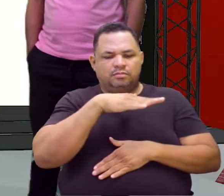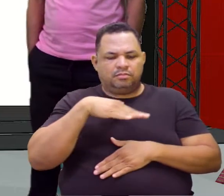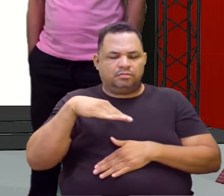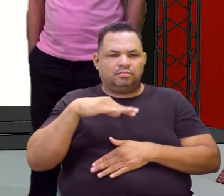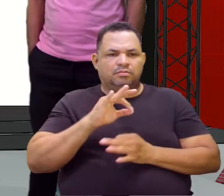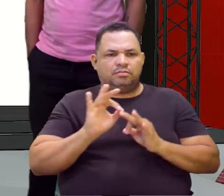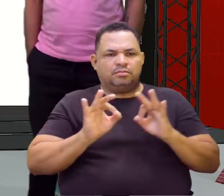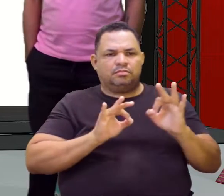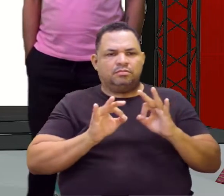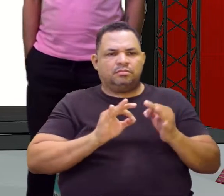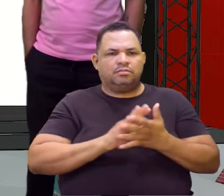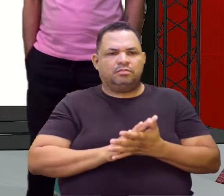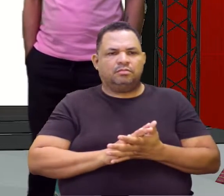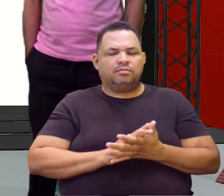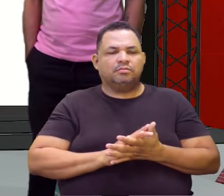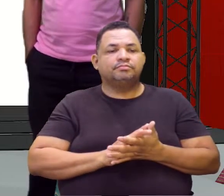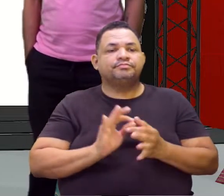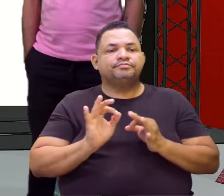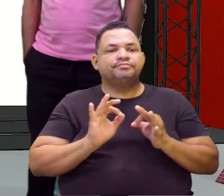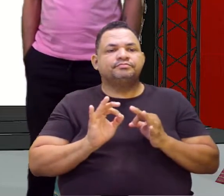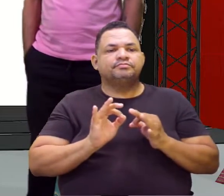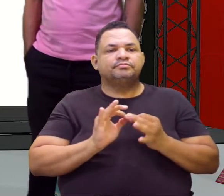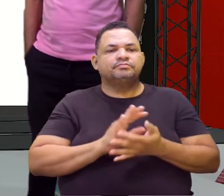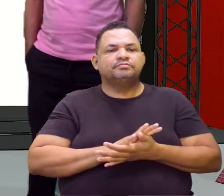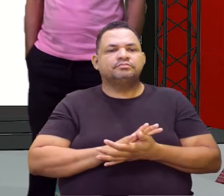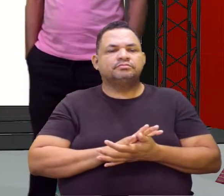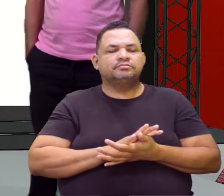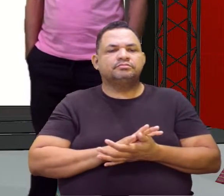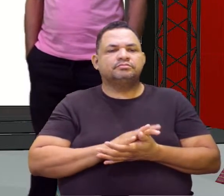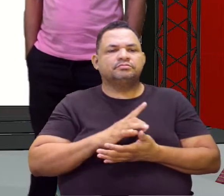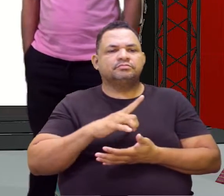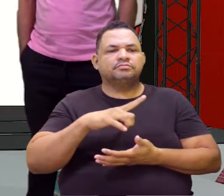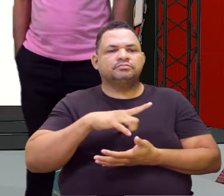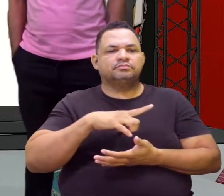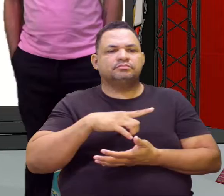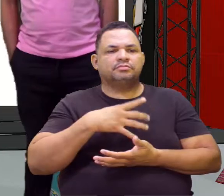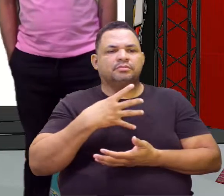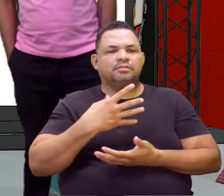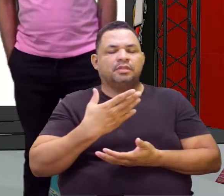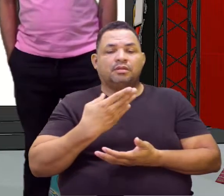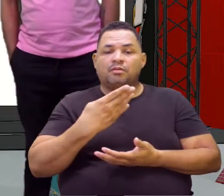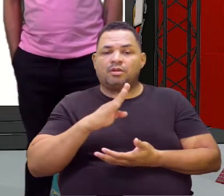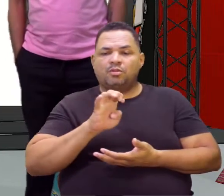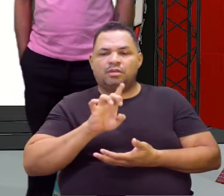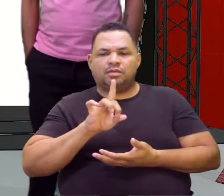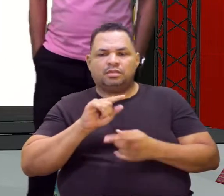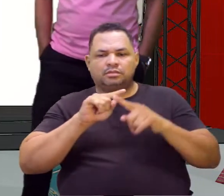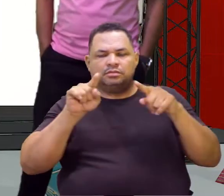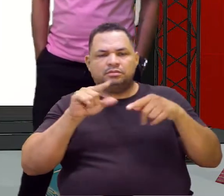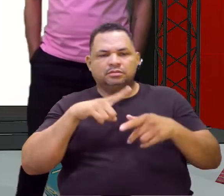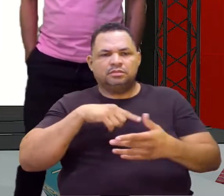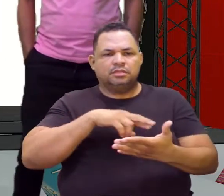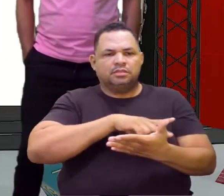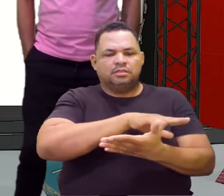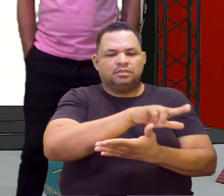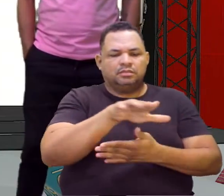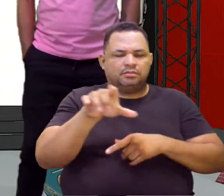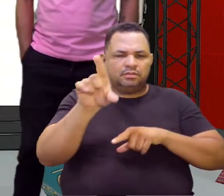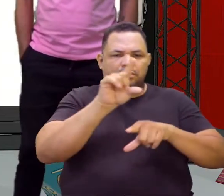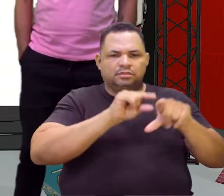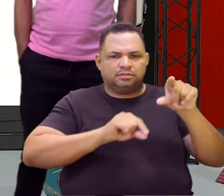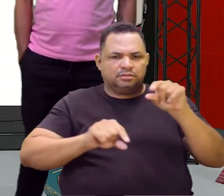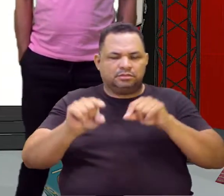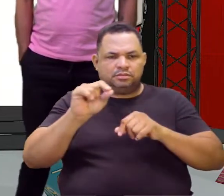necessariamente é só o quadrado, tá? As pessoas fazem muita relação. Falou que é quadrilátero, já pensa que é quadrado. E não necessariamente. Temos várias opções